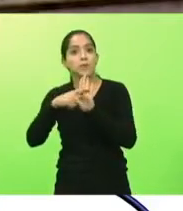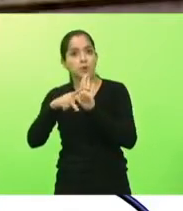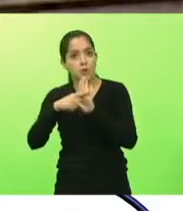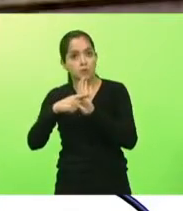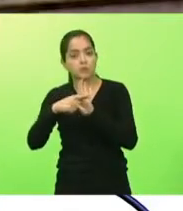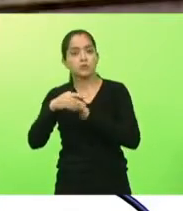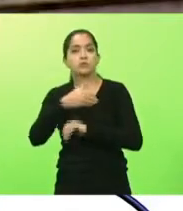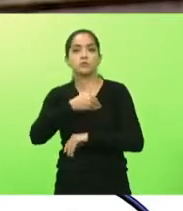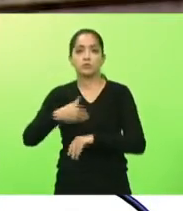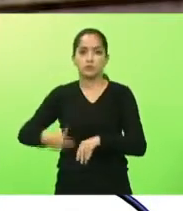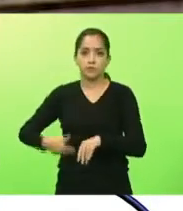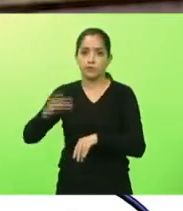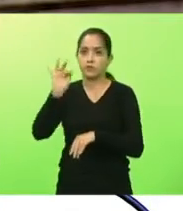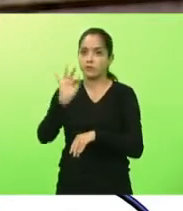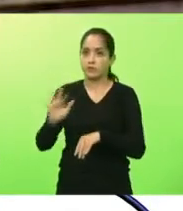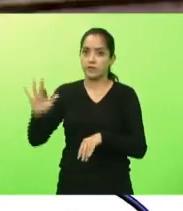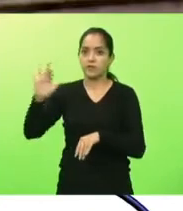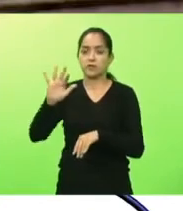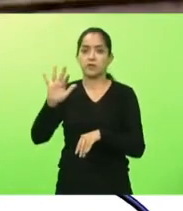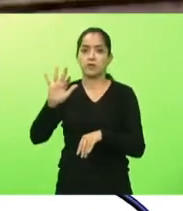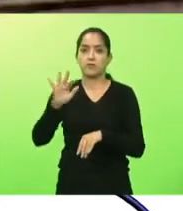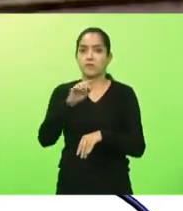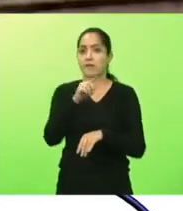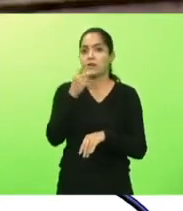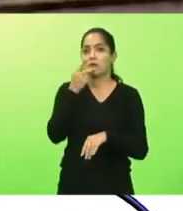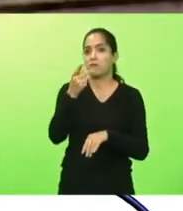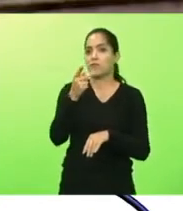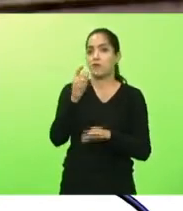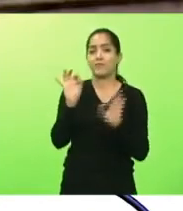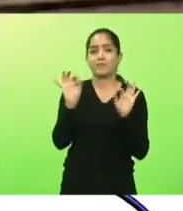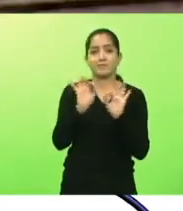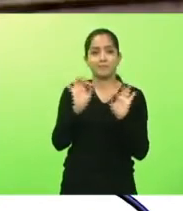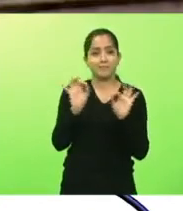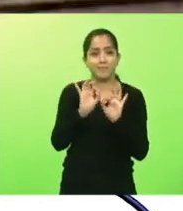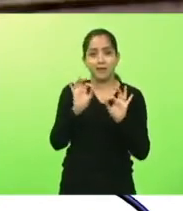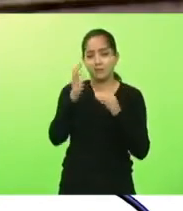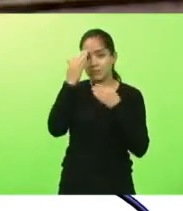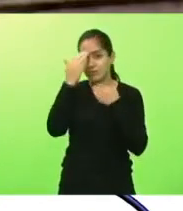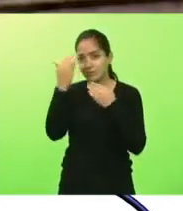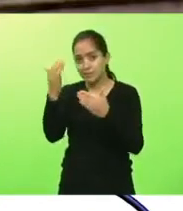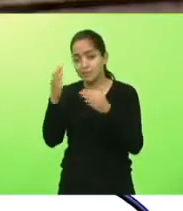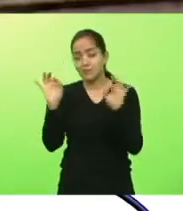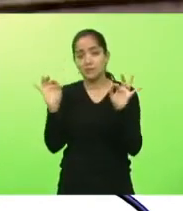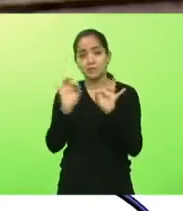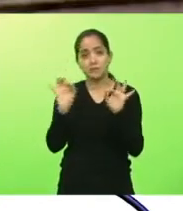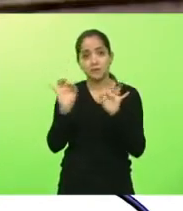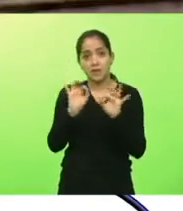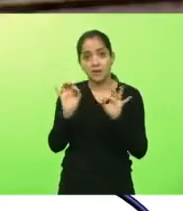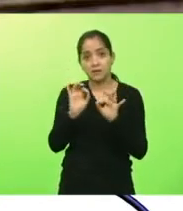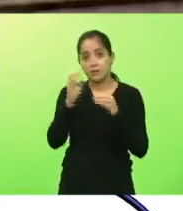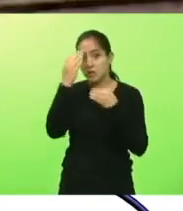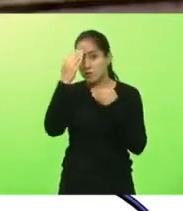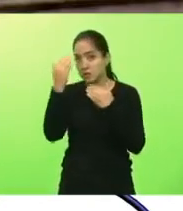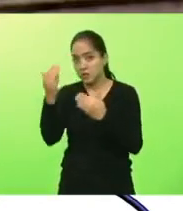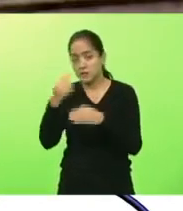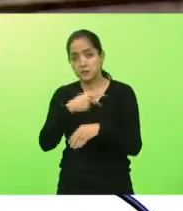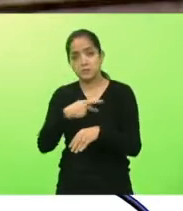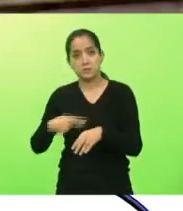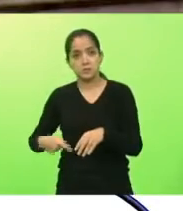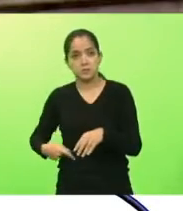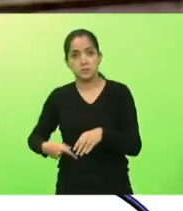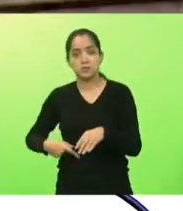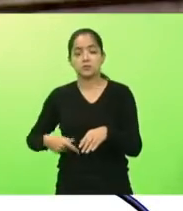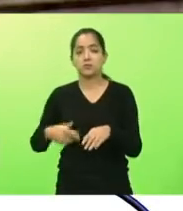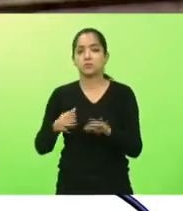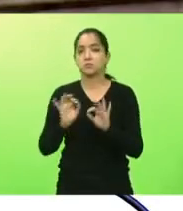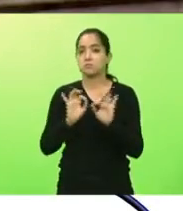federal. Ele não deu um agradecimento ao presidente que elegeu